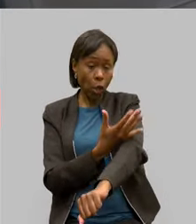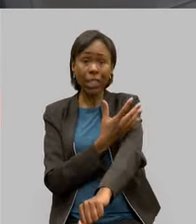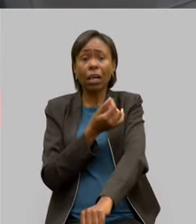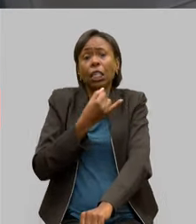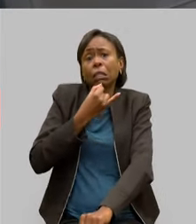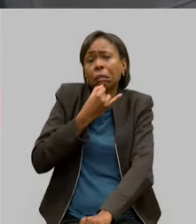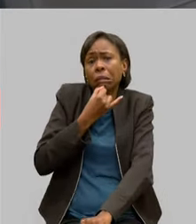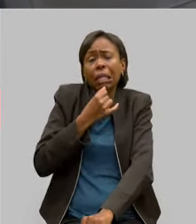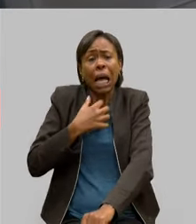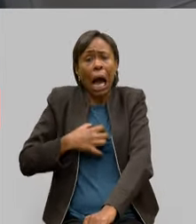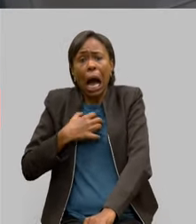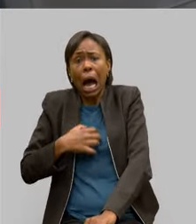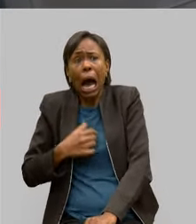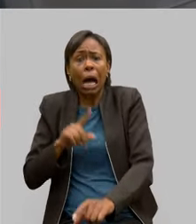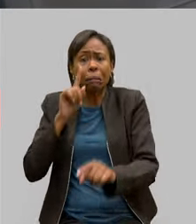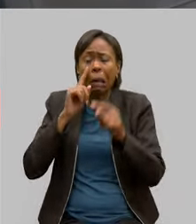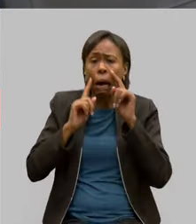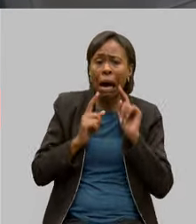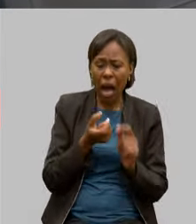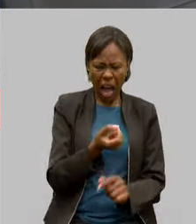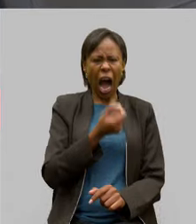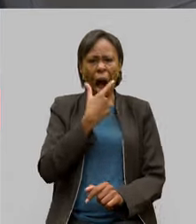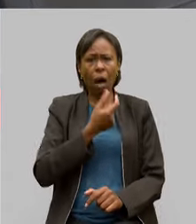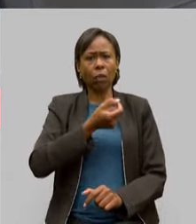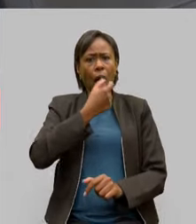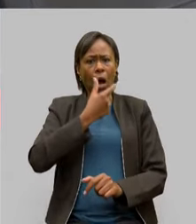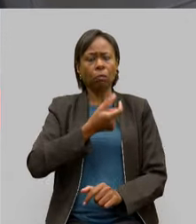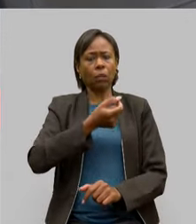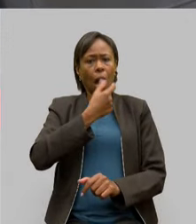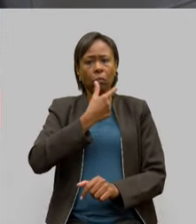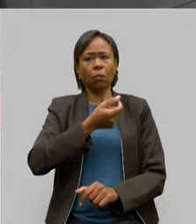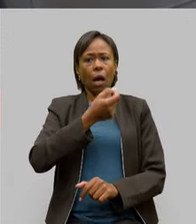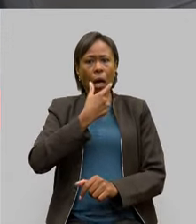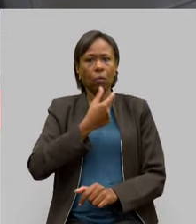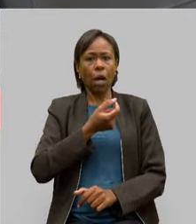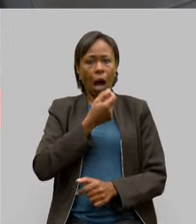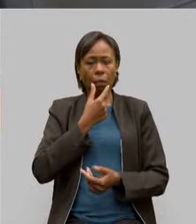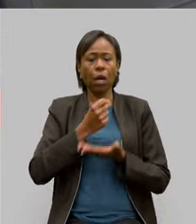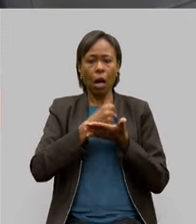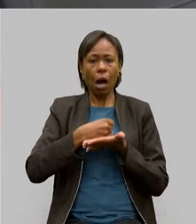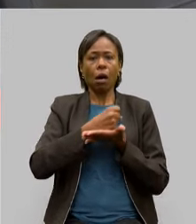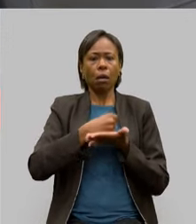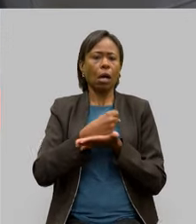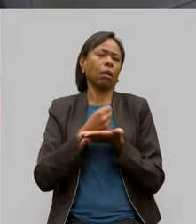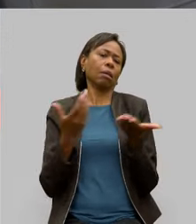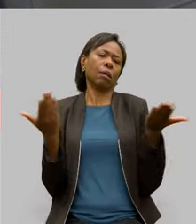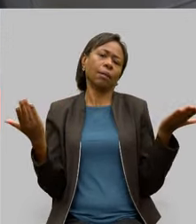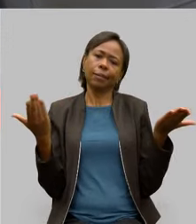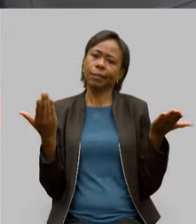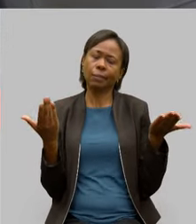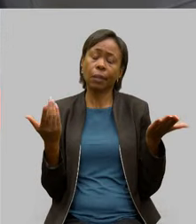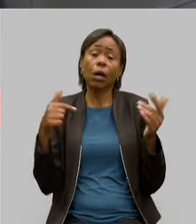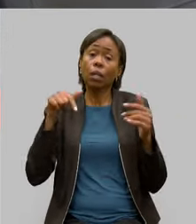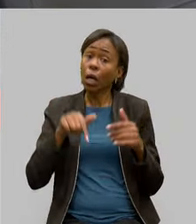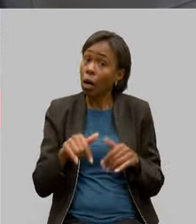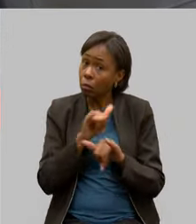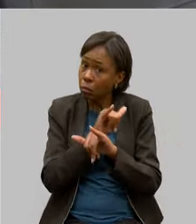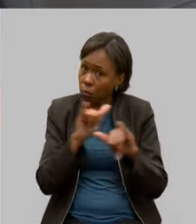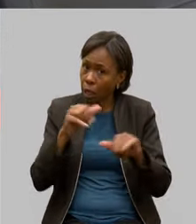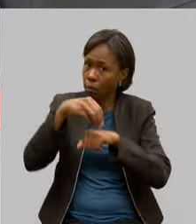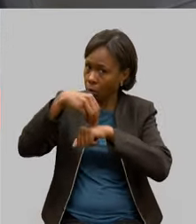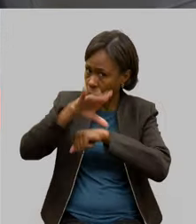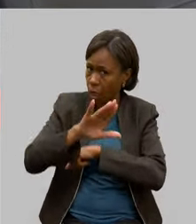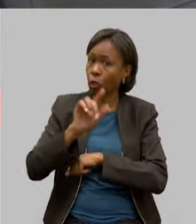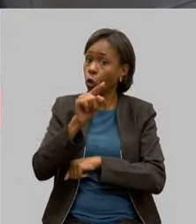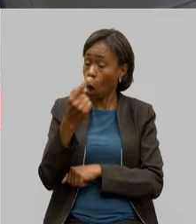ter raiva eu não posso ter nenhum momento eu tenho que estar sempre medicada então a minha mensagem é essa olhem bem o que que cada